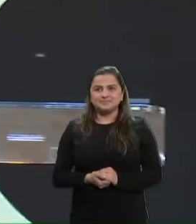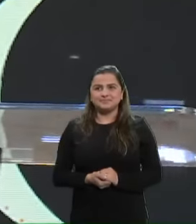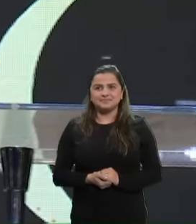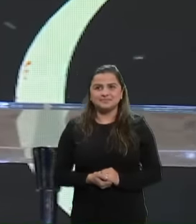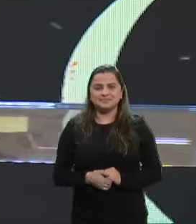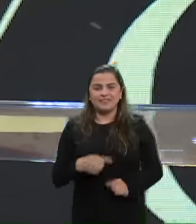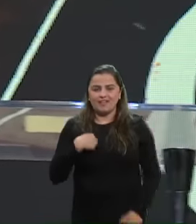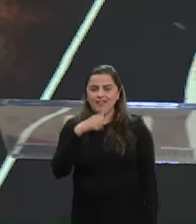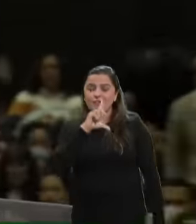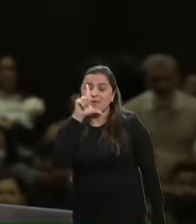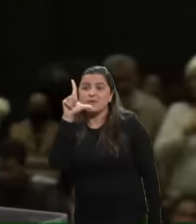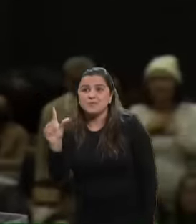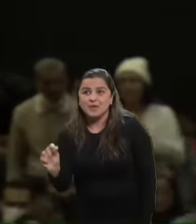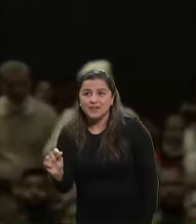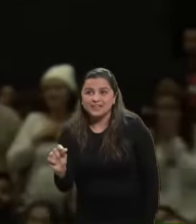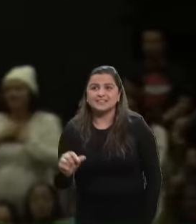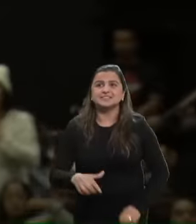Vou embora.